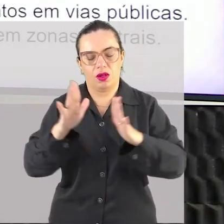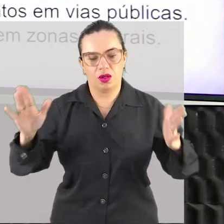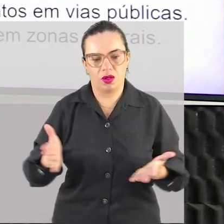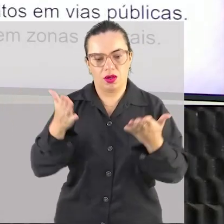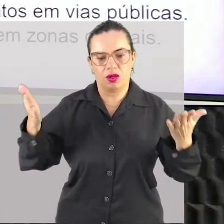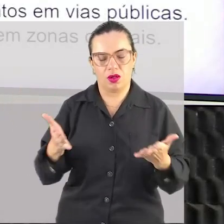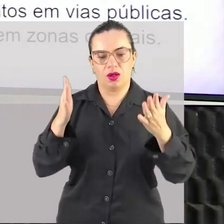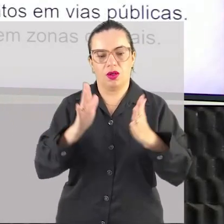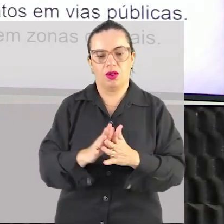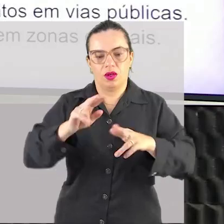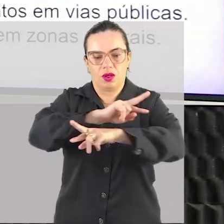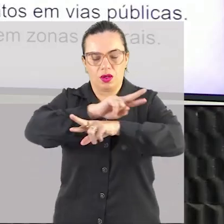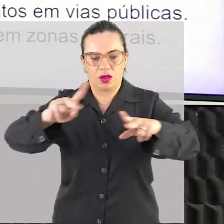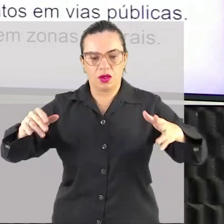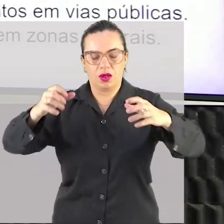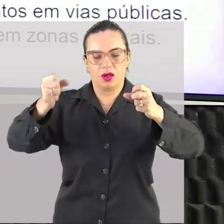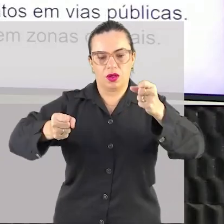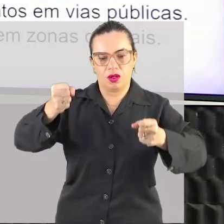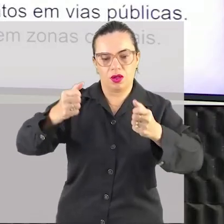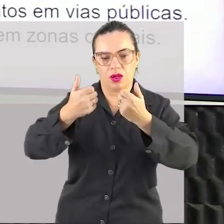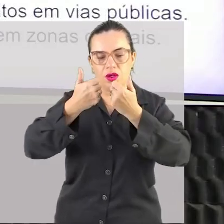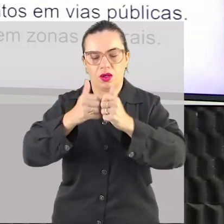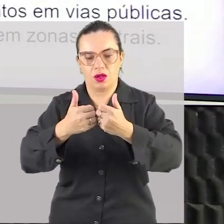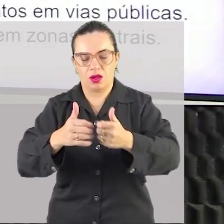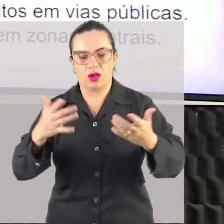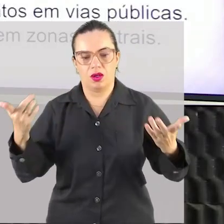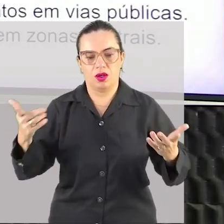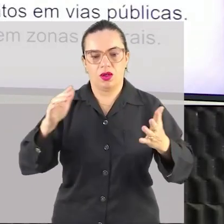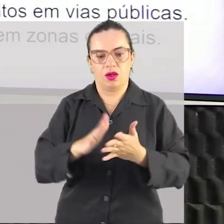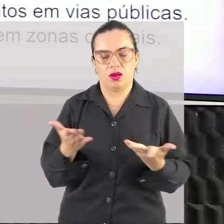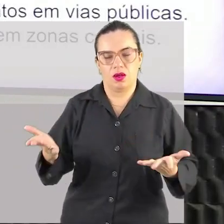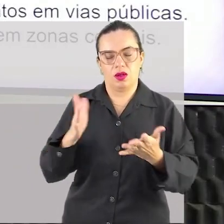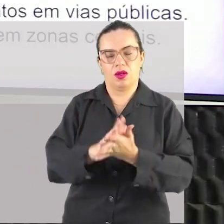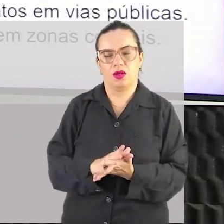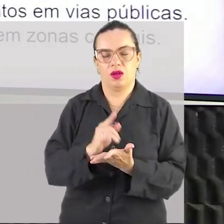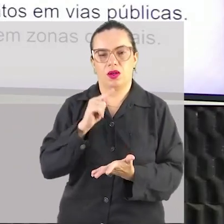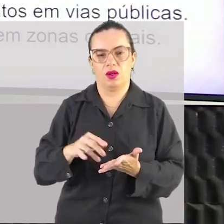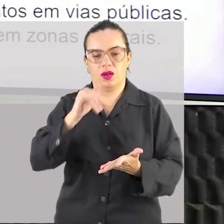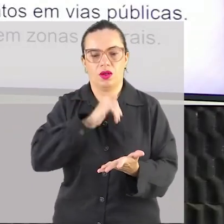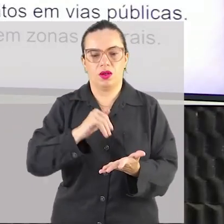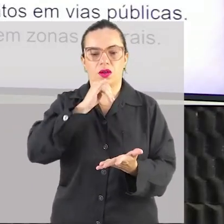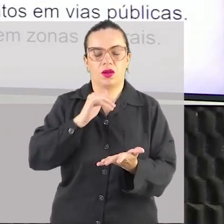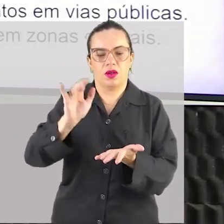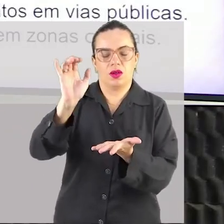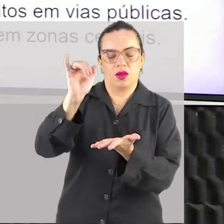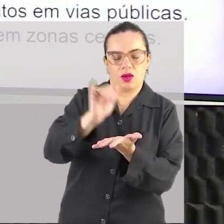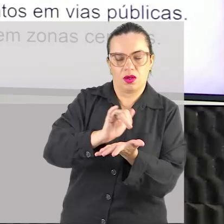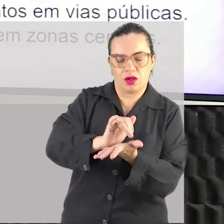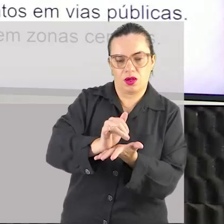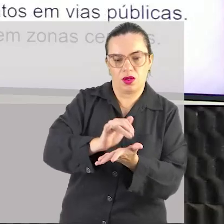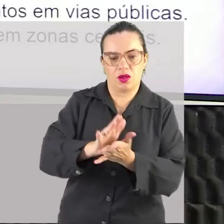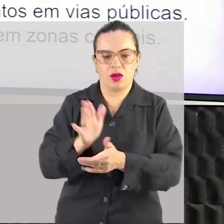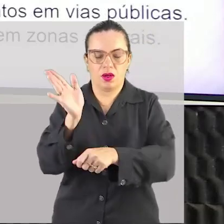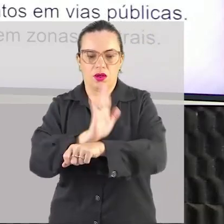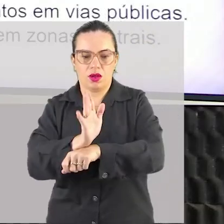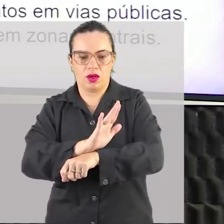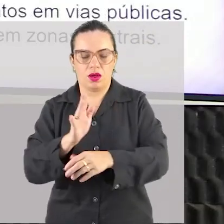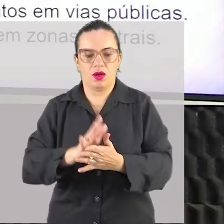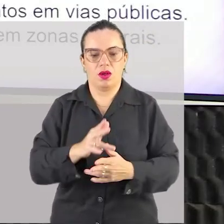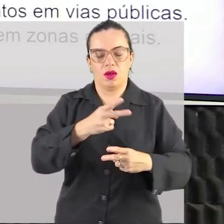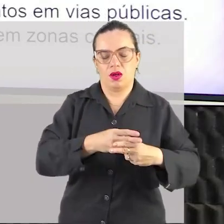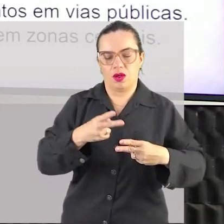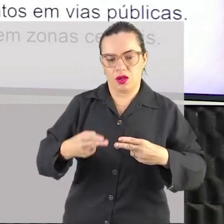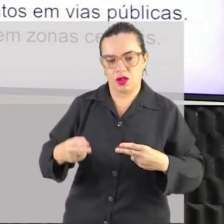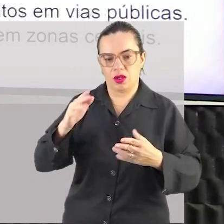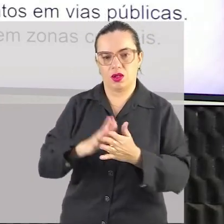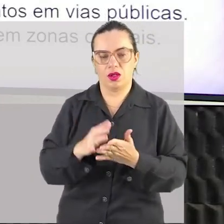das massas o transporte coletivo vamos pegar aqui o exemplo de Nova York se você já assistiu filmes e séries que mostram Nova York